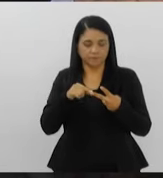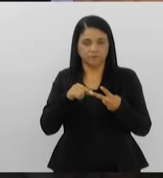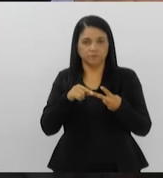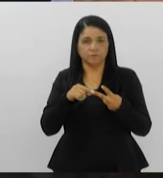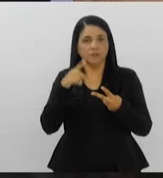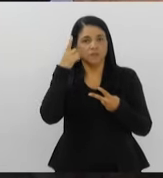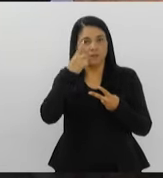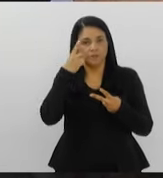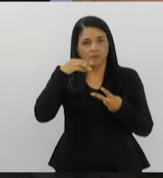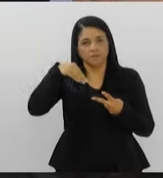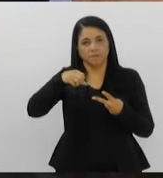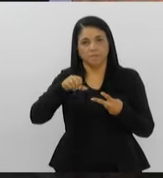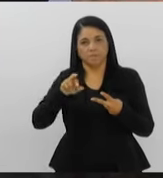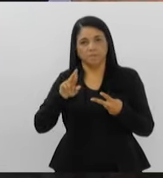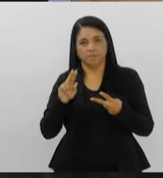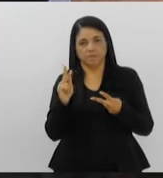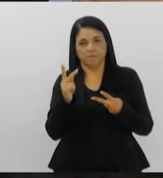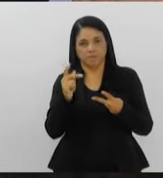deputada Marta Rocha.